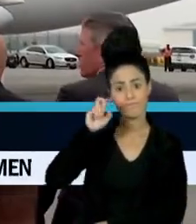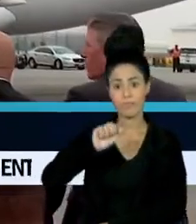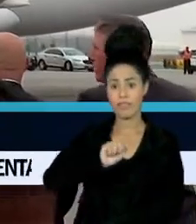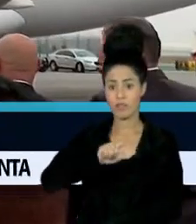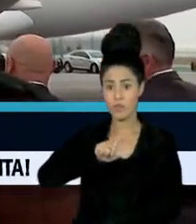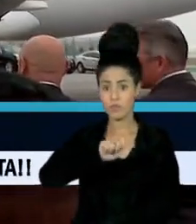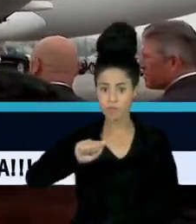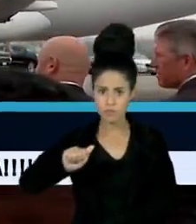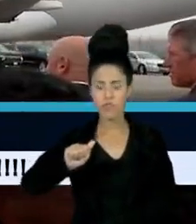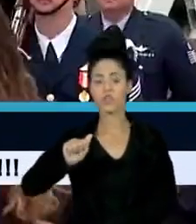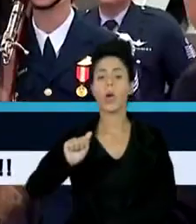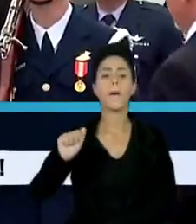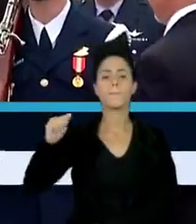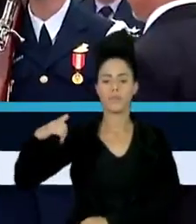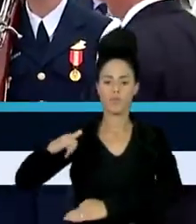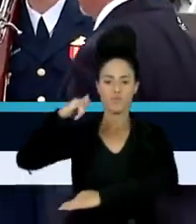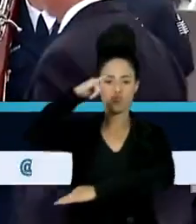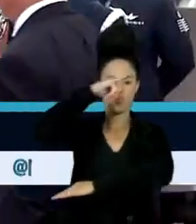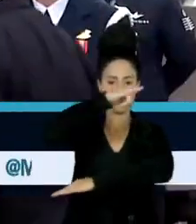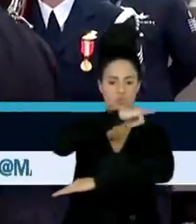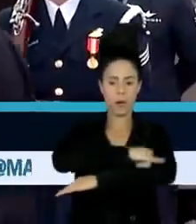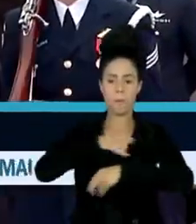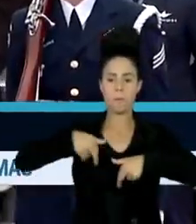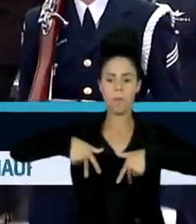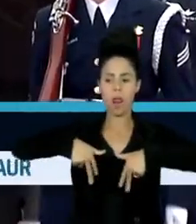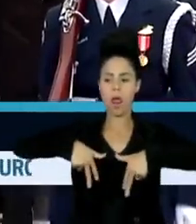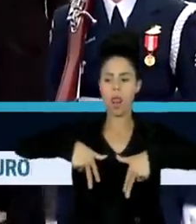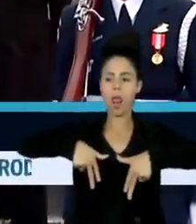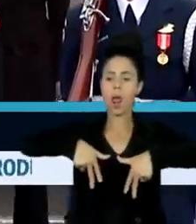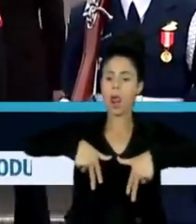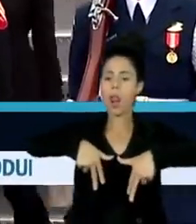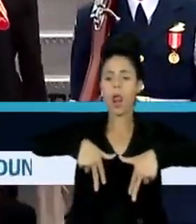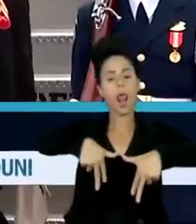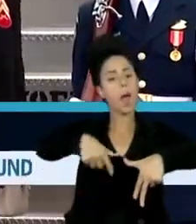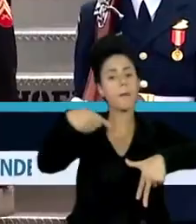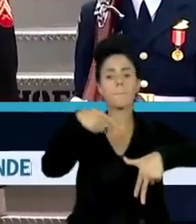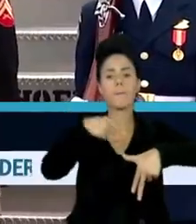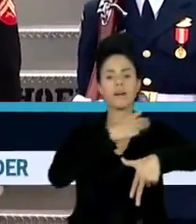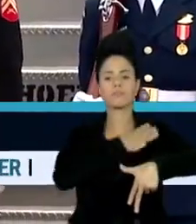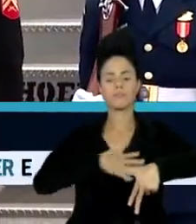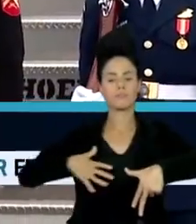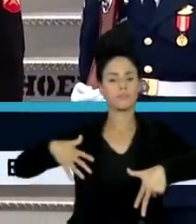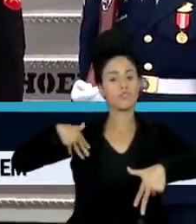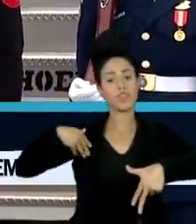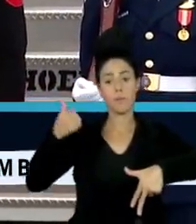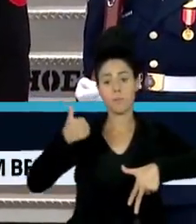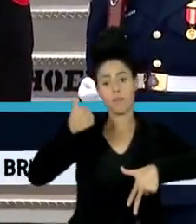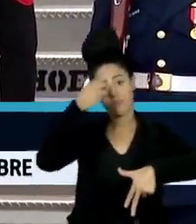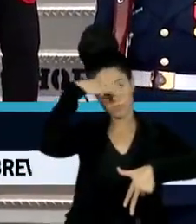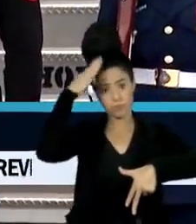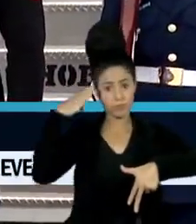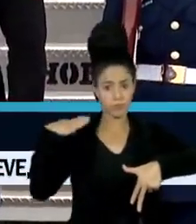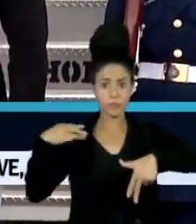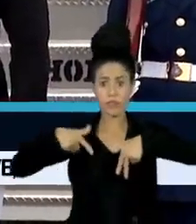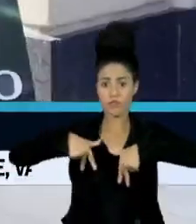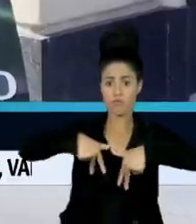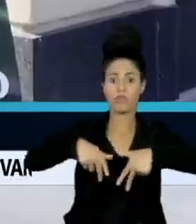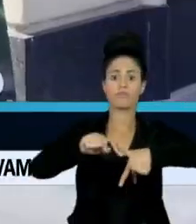Angeles. Ao descer do avião, o presidente e a primeira-dama Michelle foram recebidos pelo embaixador brasileiro nos Estados